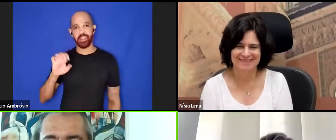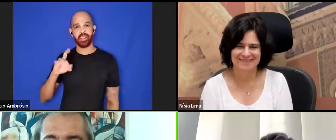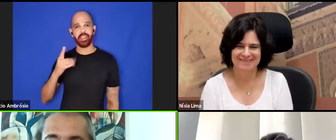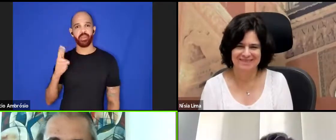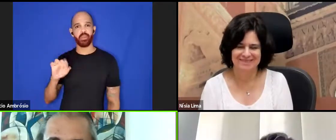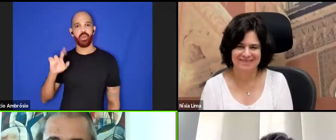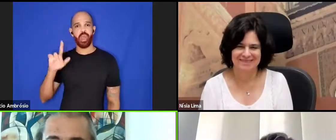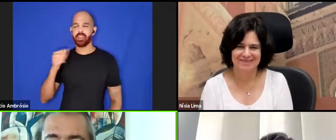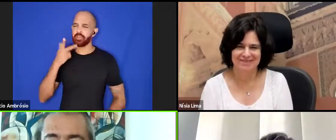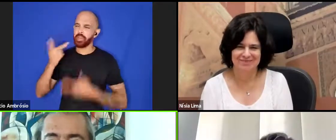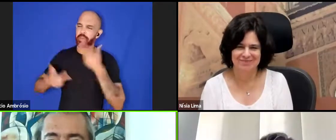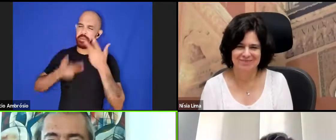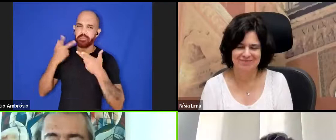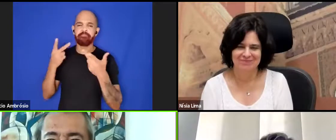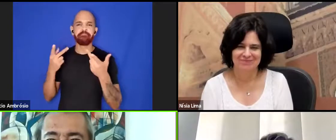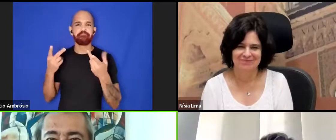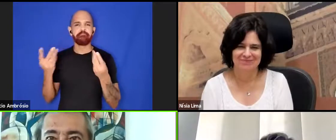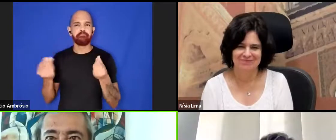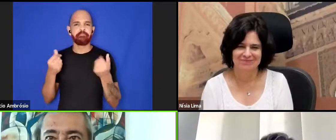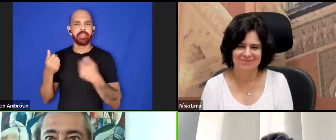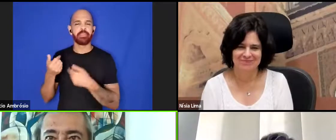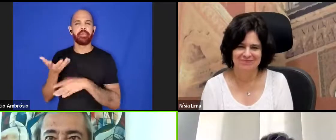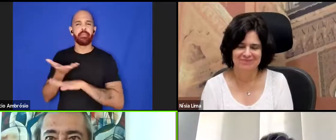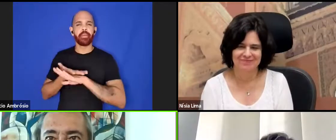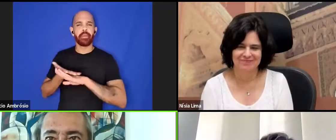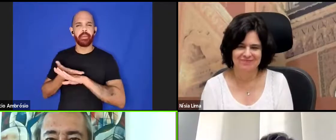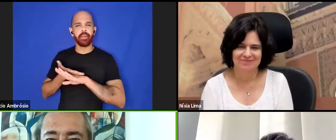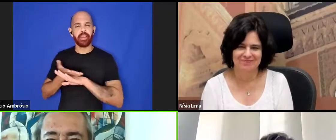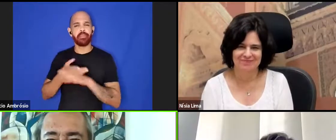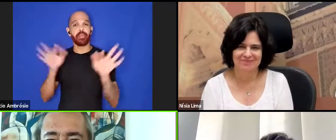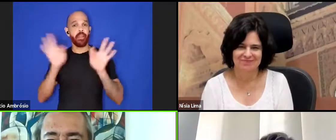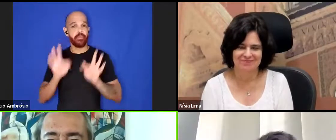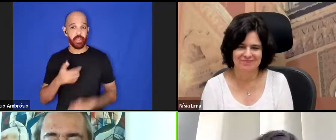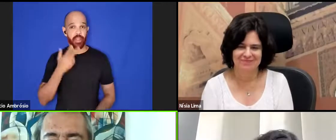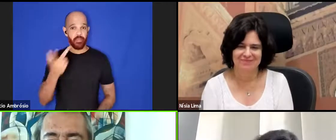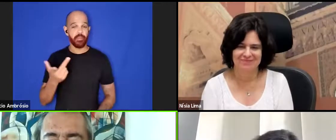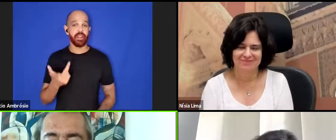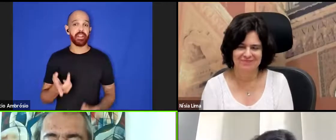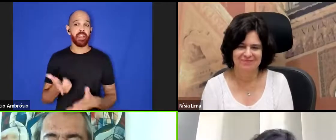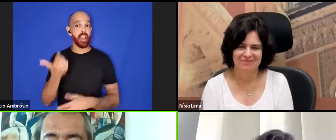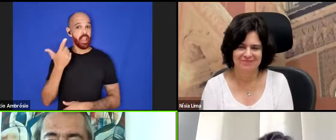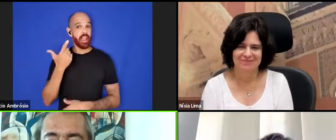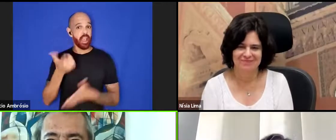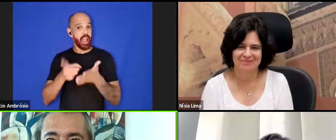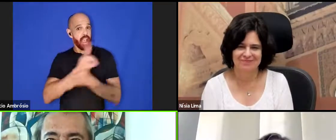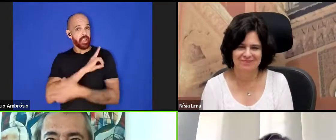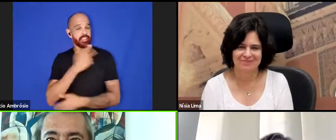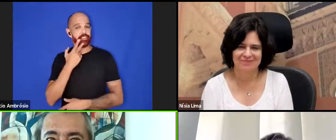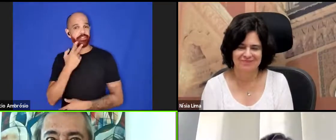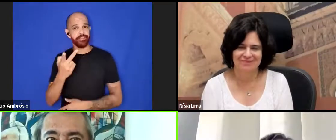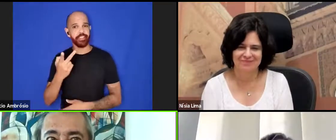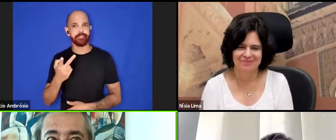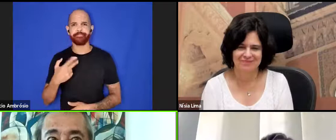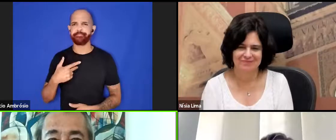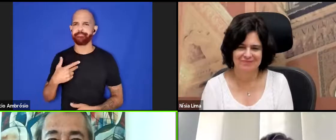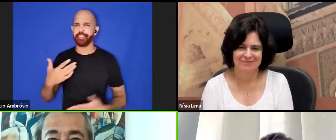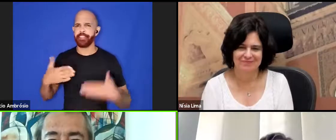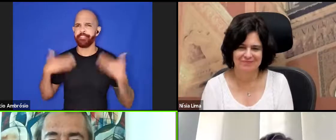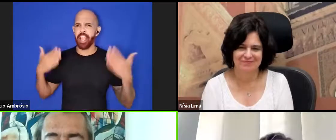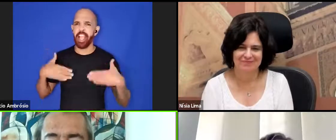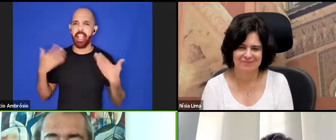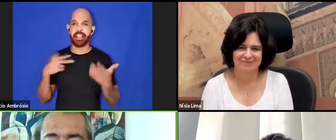palavras. Fico muito feliz, mais uma vez, como eu disse, é um momento de agradecimento. Estou muito feliz de estar